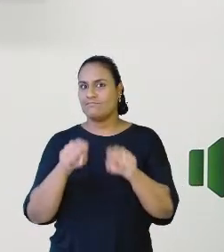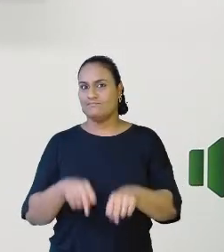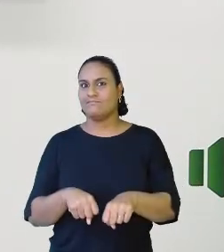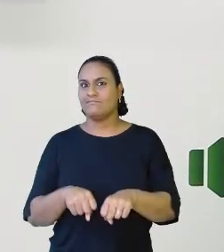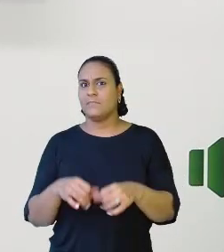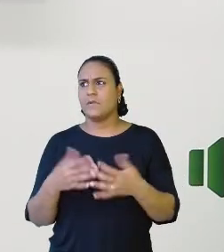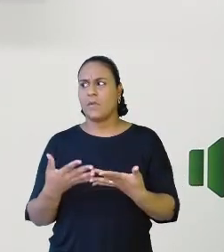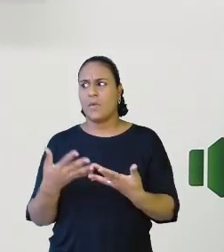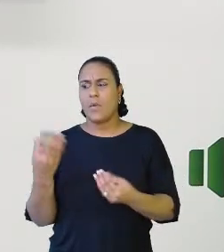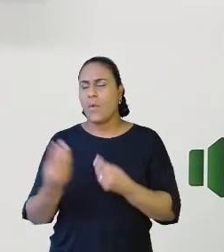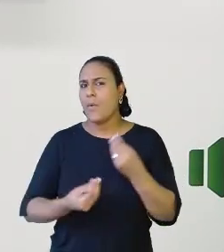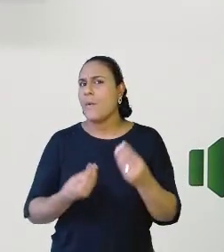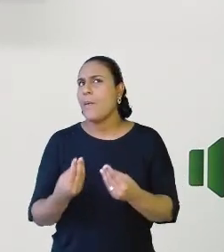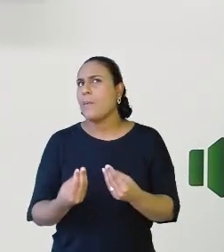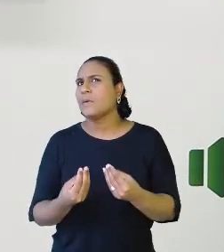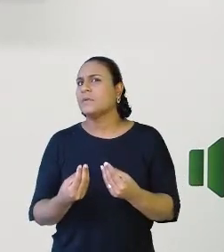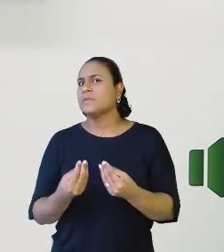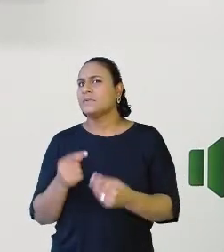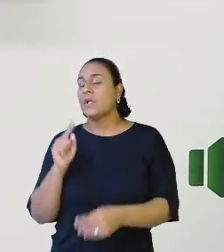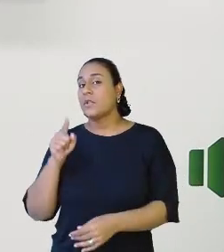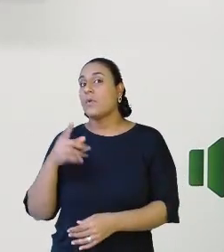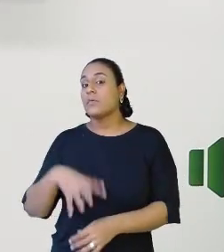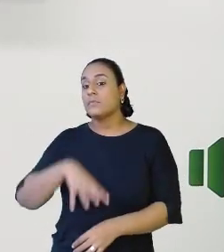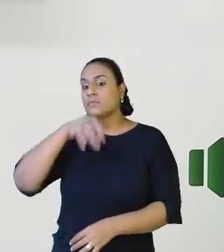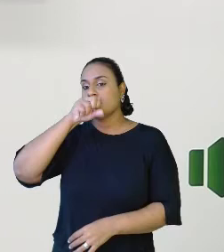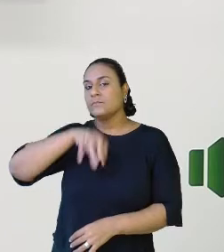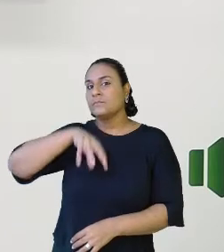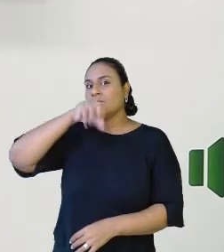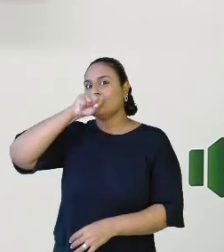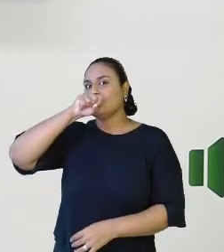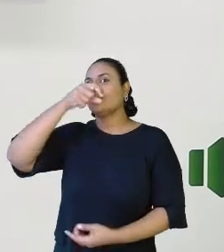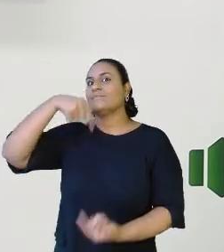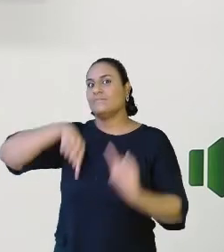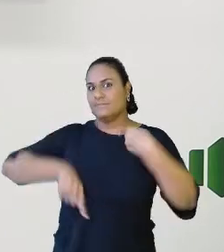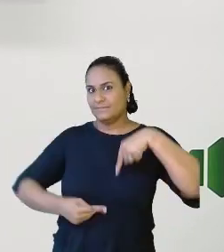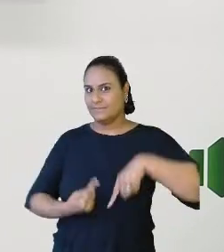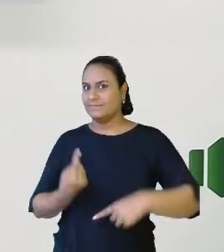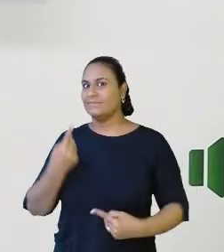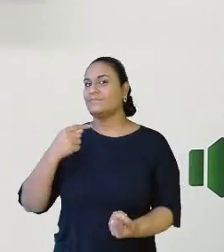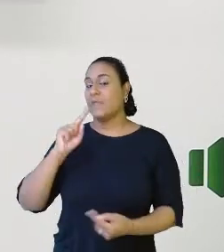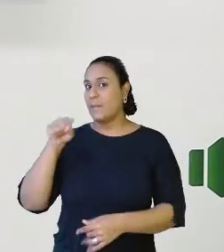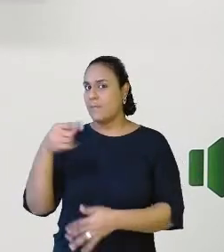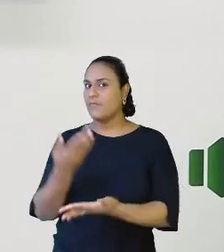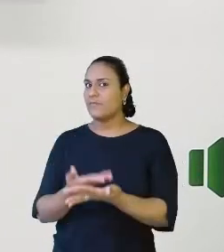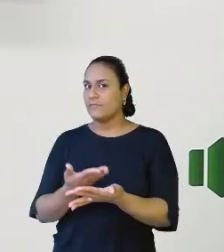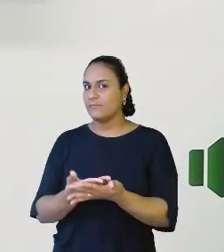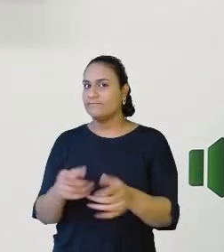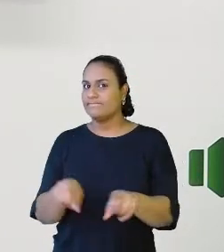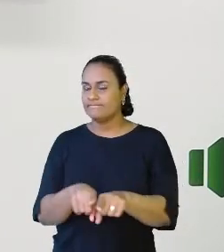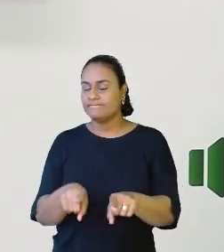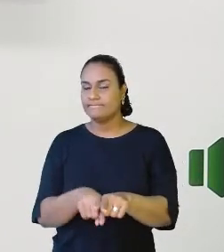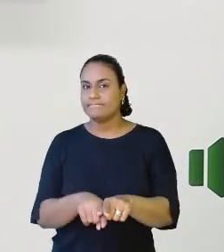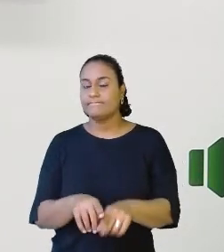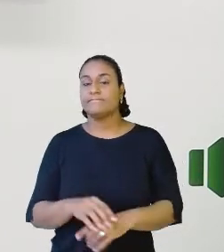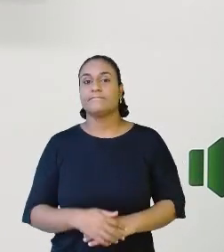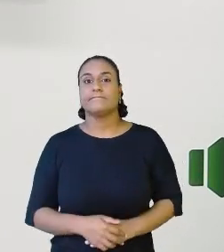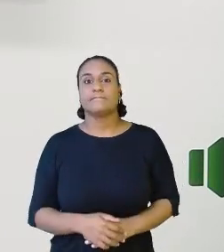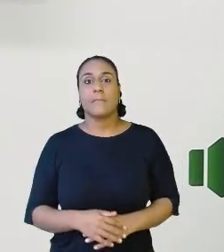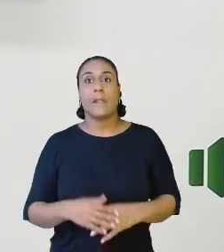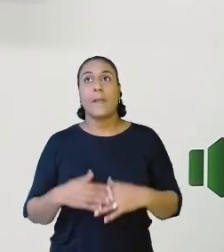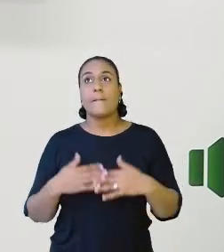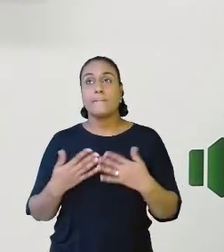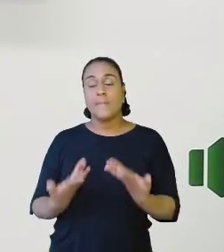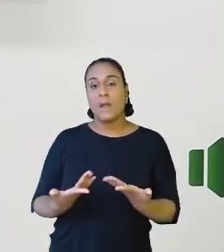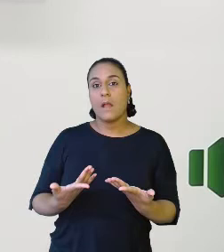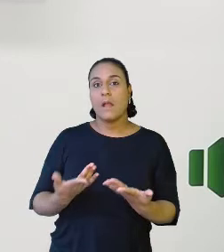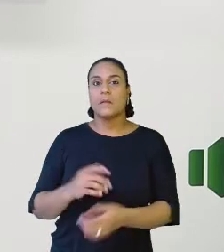essa troca que vai ser lá no sistema respiratório, que vocês vão ver também. Mas esse